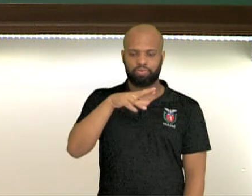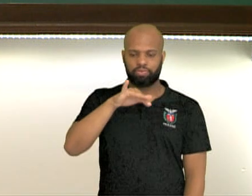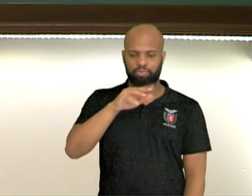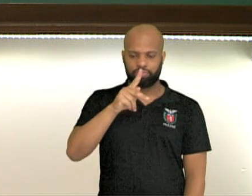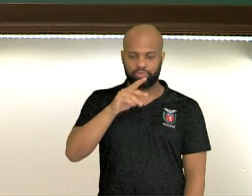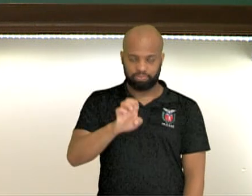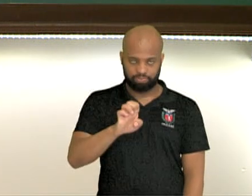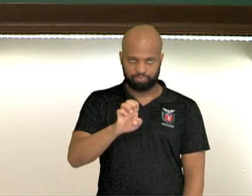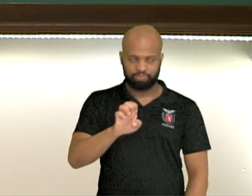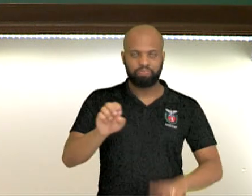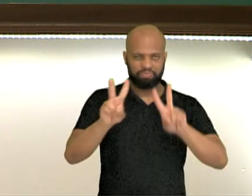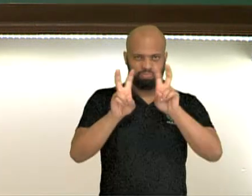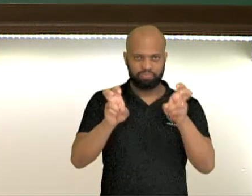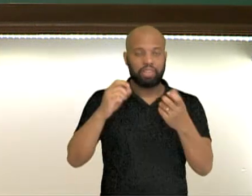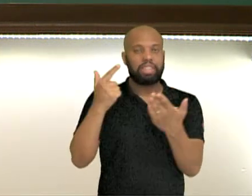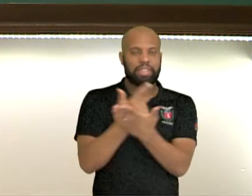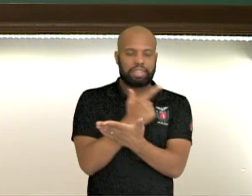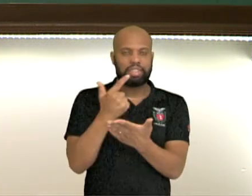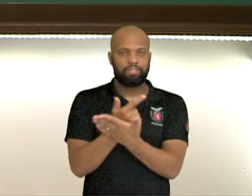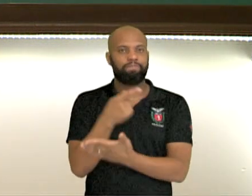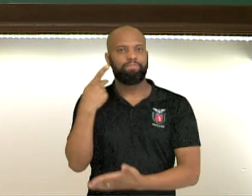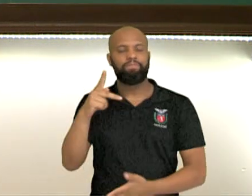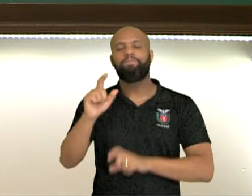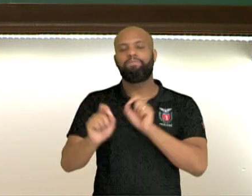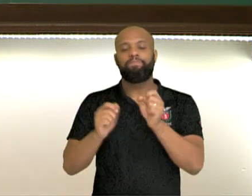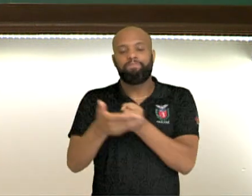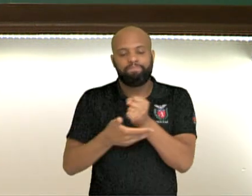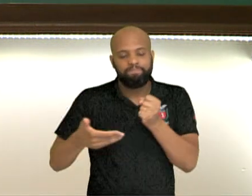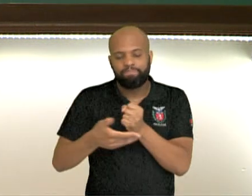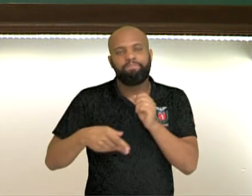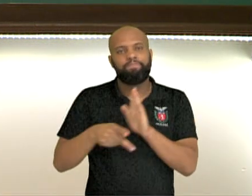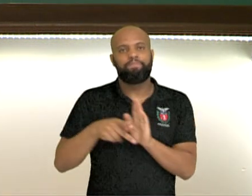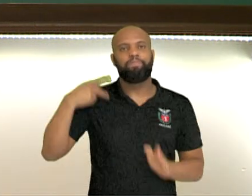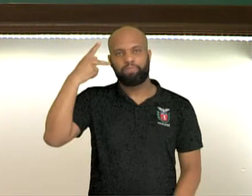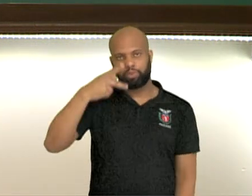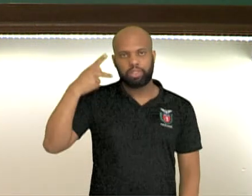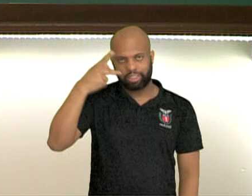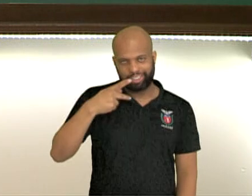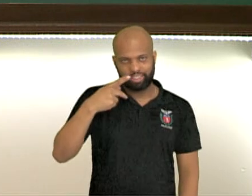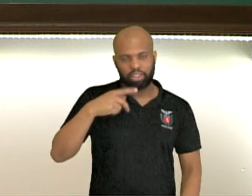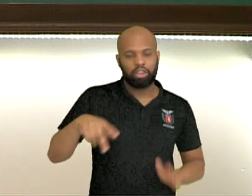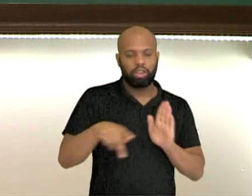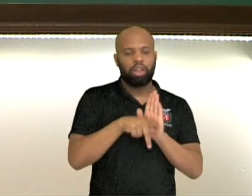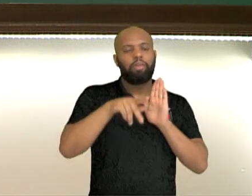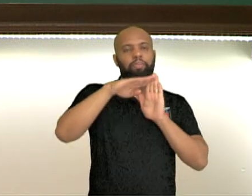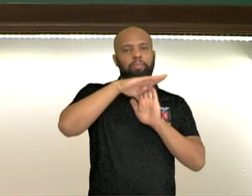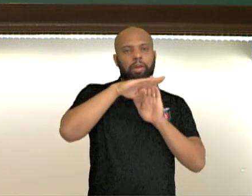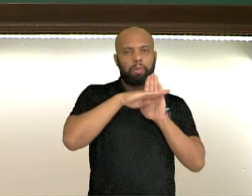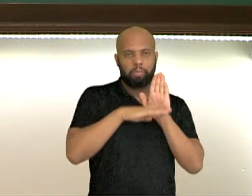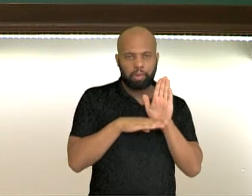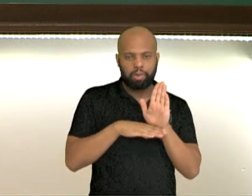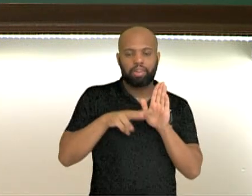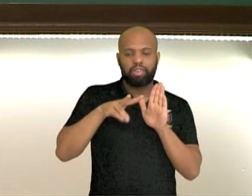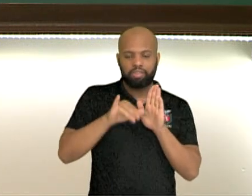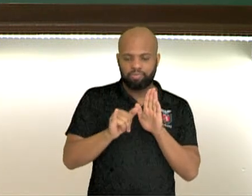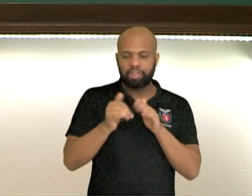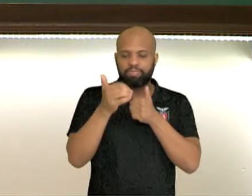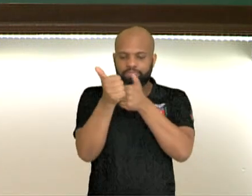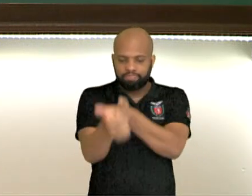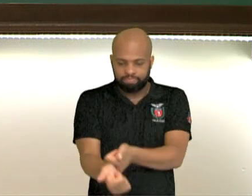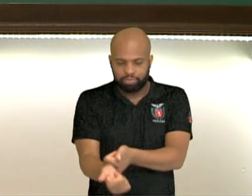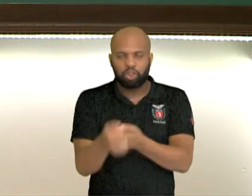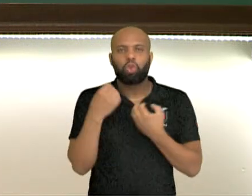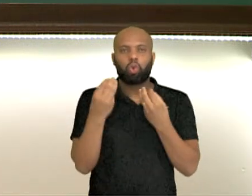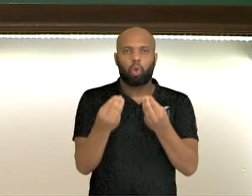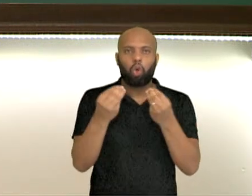porque de fato ele é um livro baseando-se num manual, num livro de um passo a passo, de como ser um príncipe,